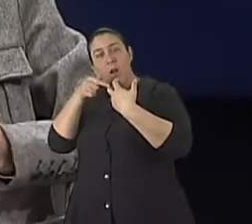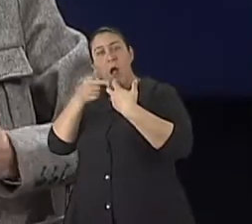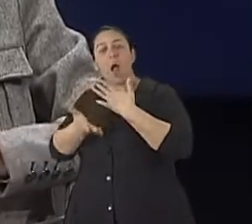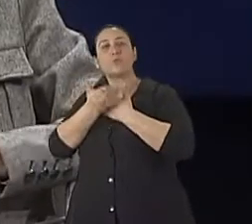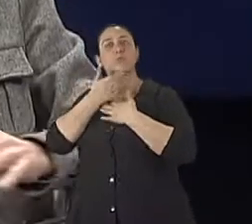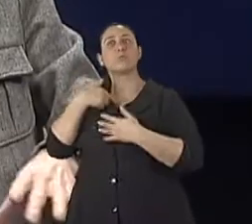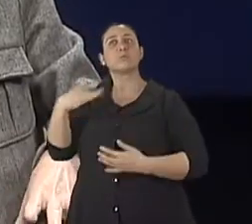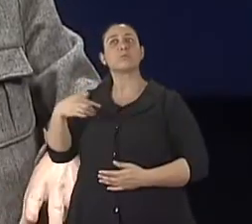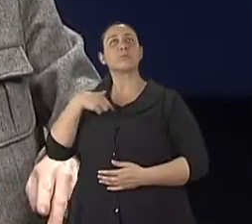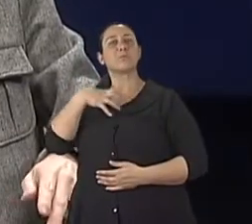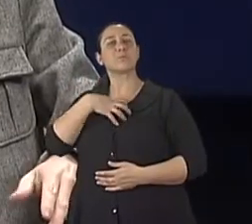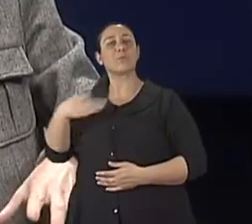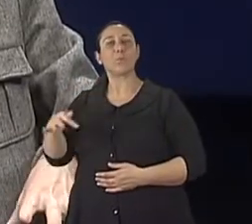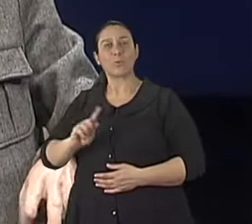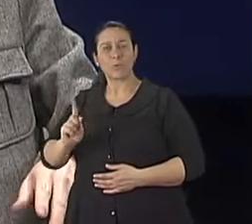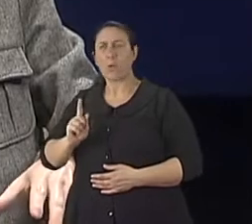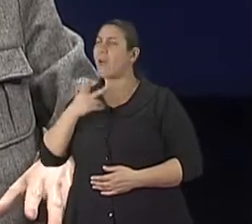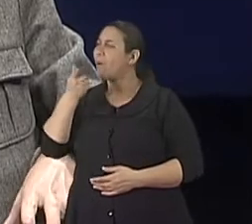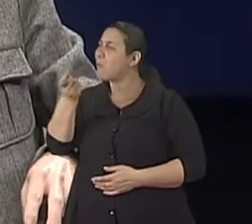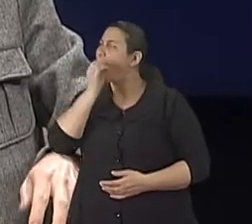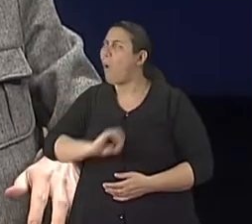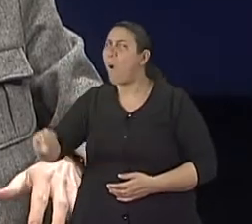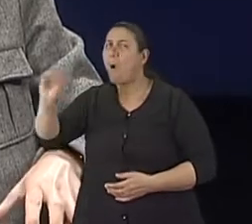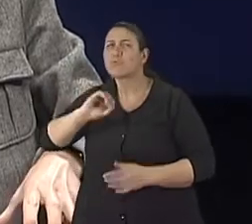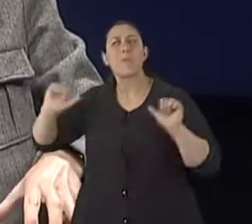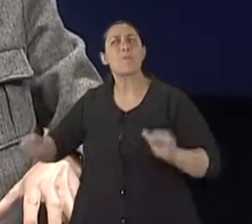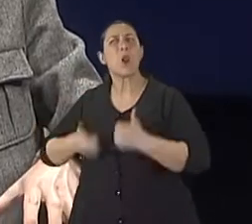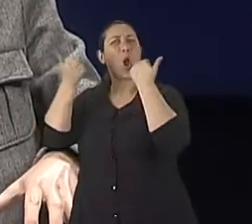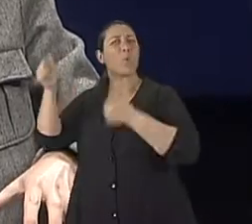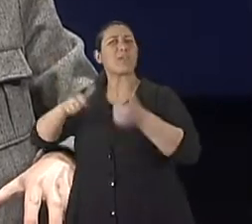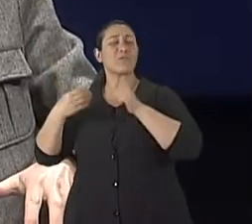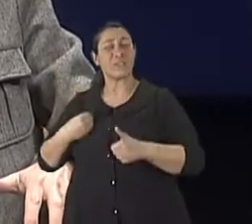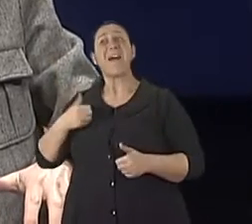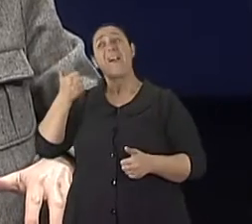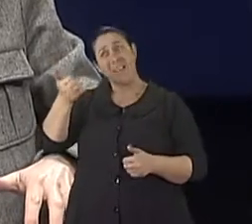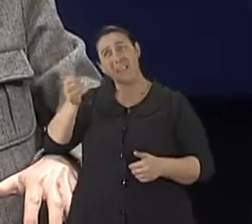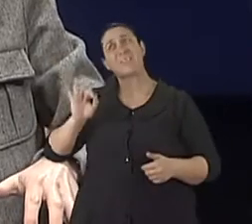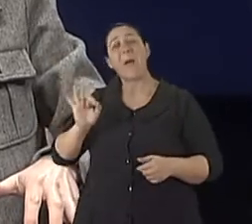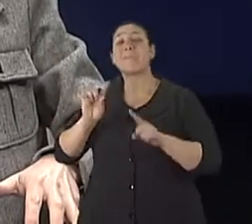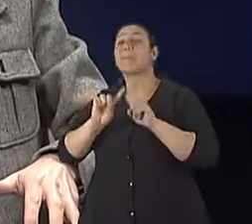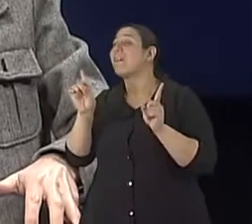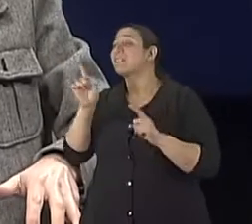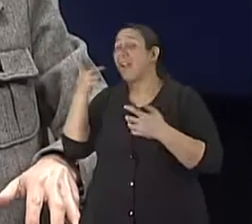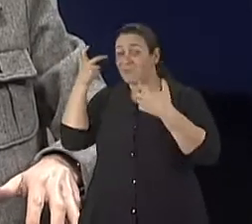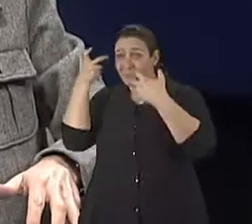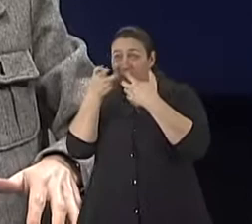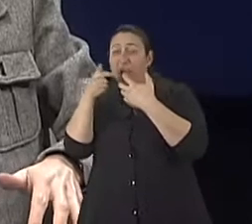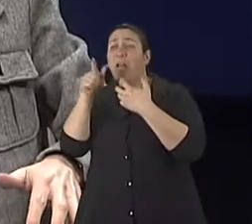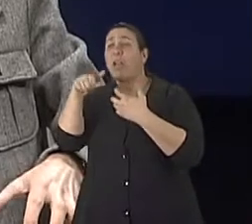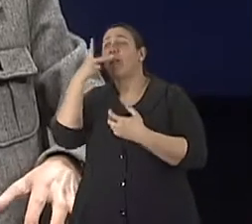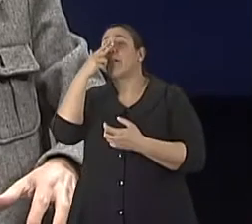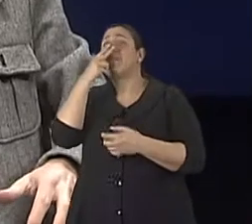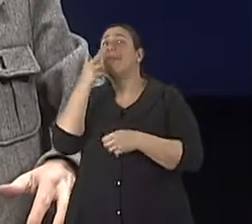seja mudam a qualidade de vida melhora se bastante mas são benefícios muitas vezes temporário é não é uma coisa que vai acionar o